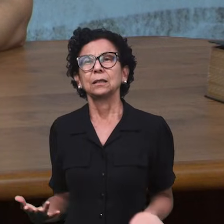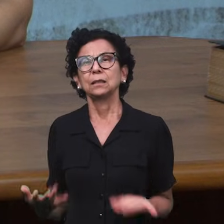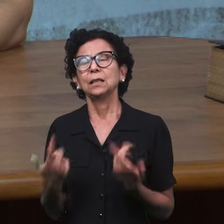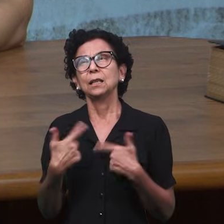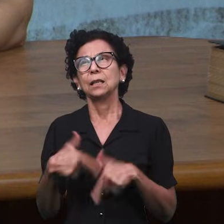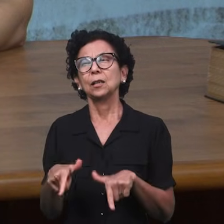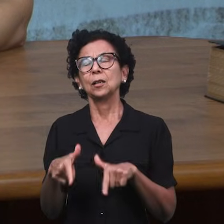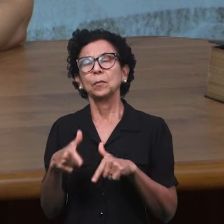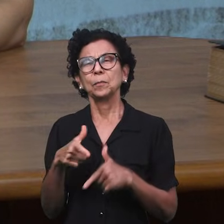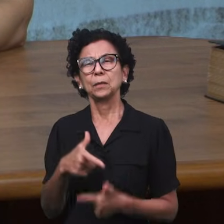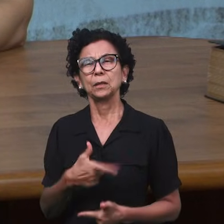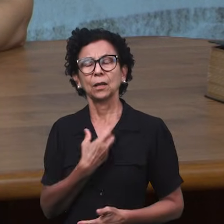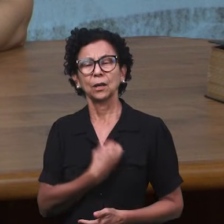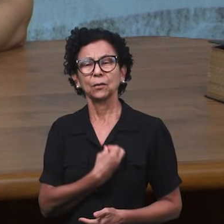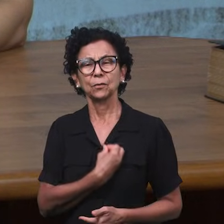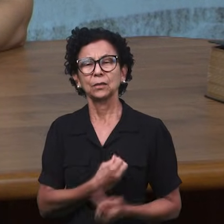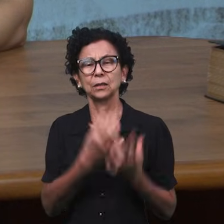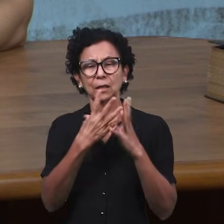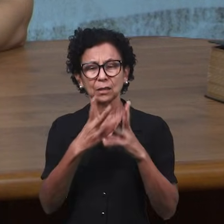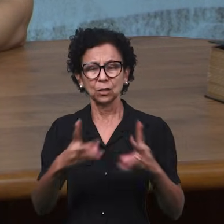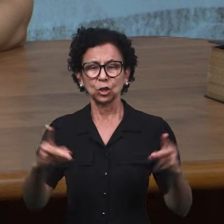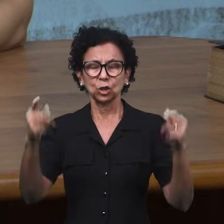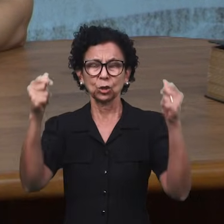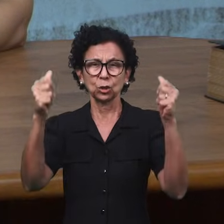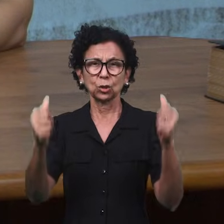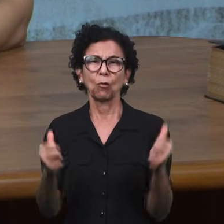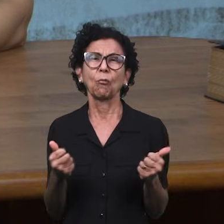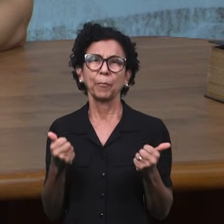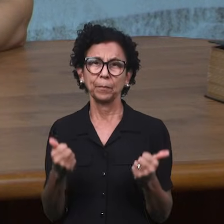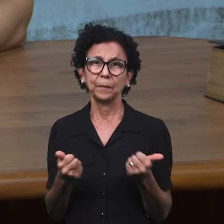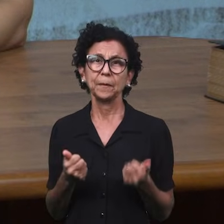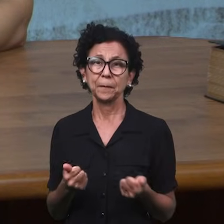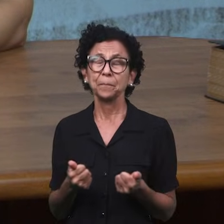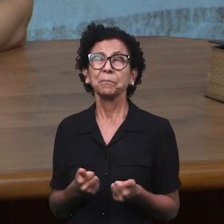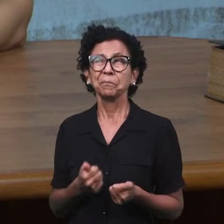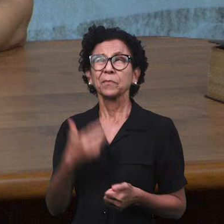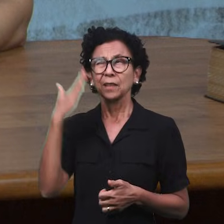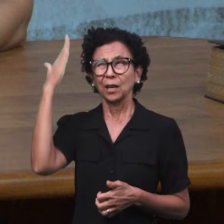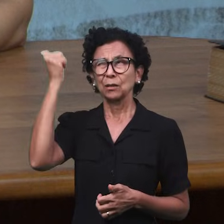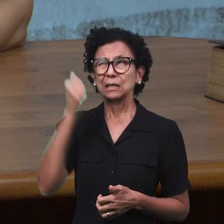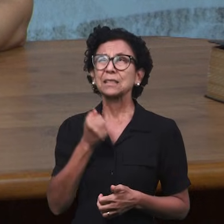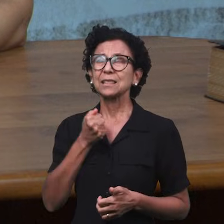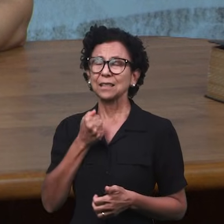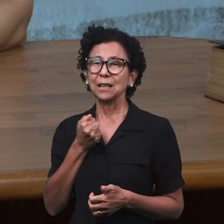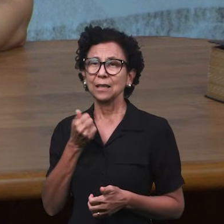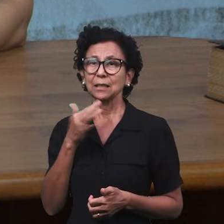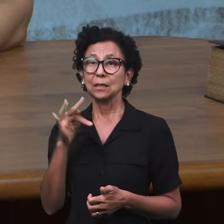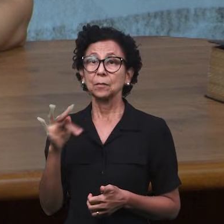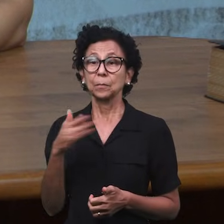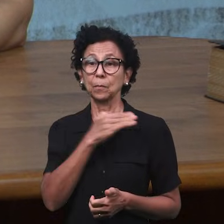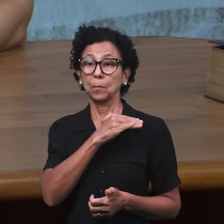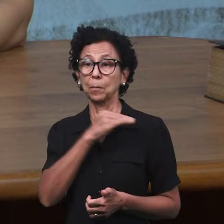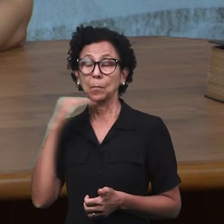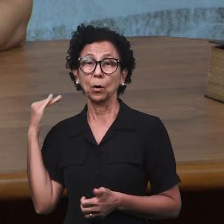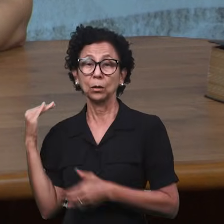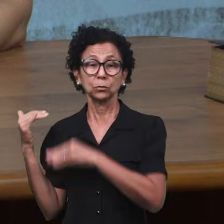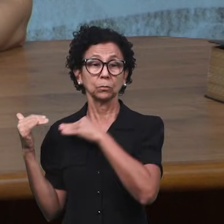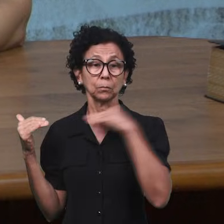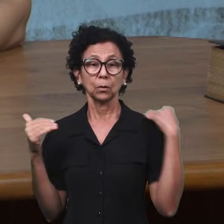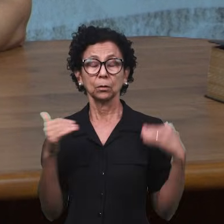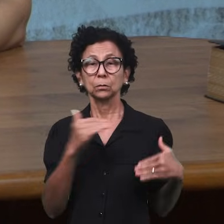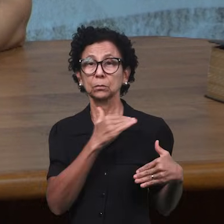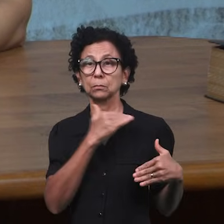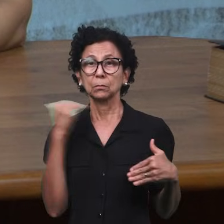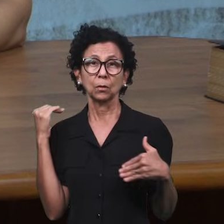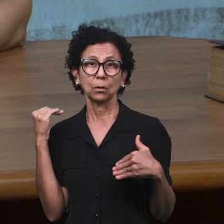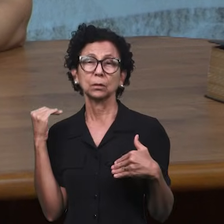ser. Porque eu sei que me levarás à morte e à casa do ajuntamento destinada a